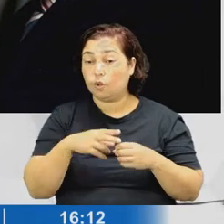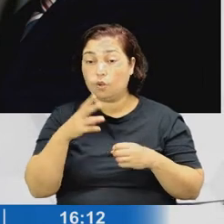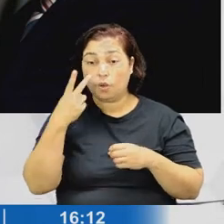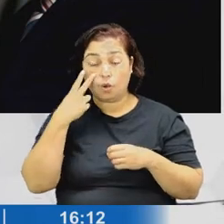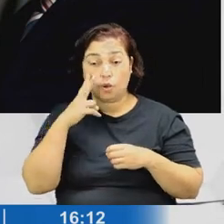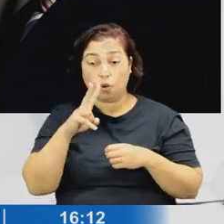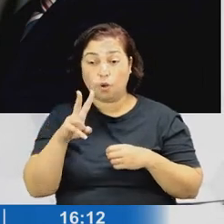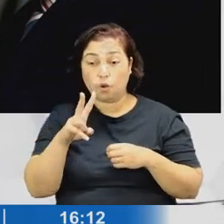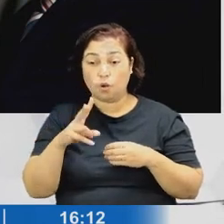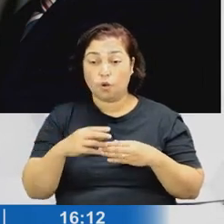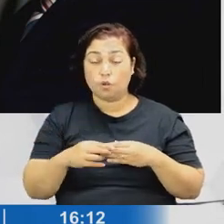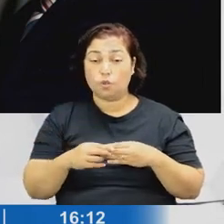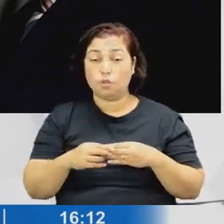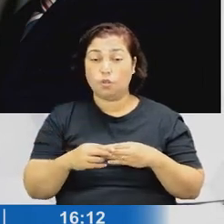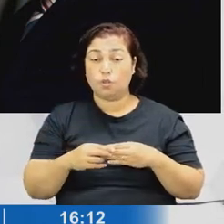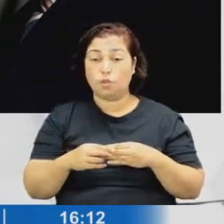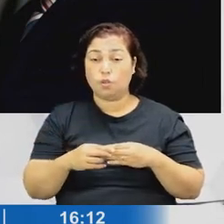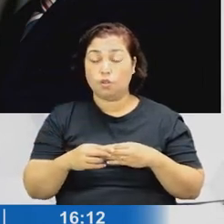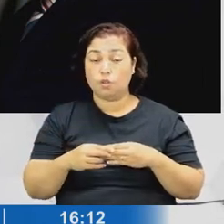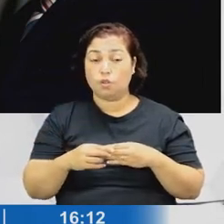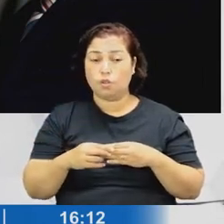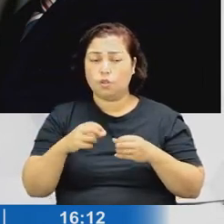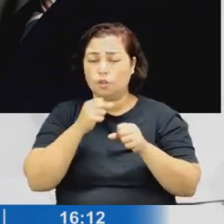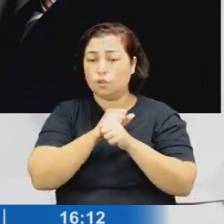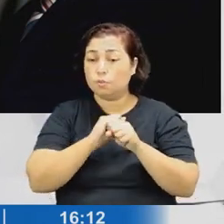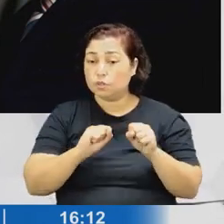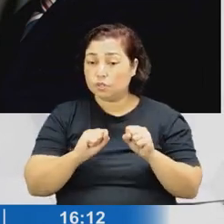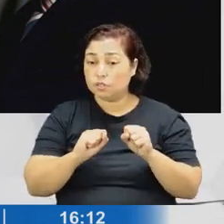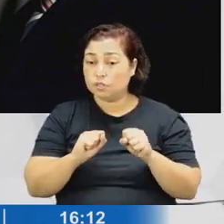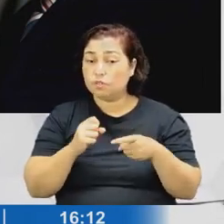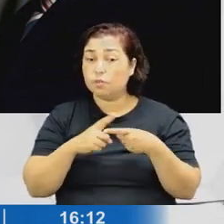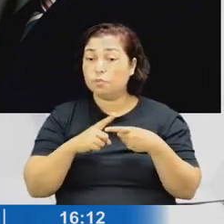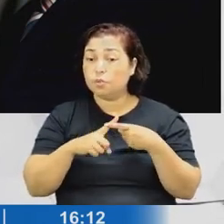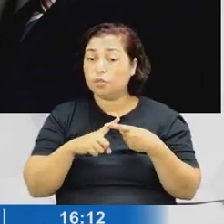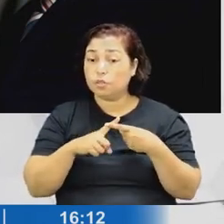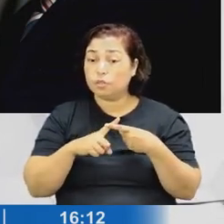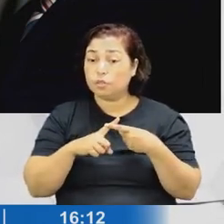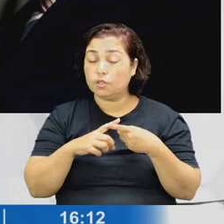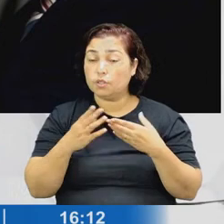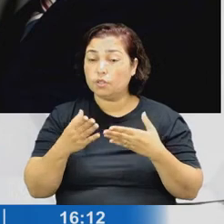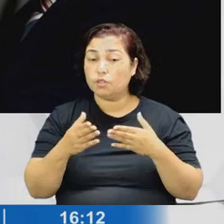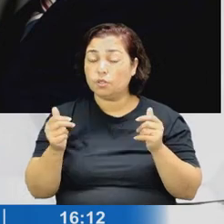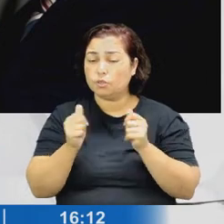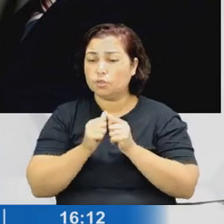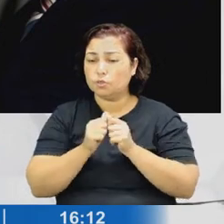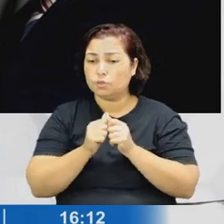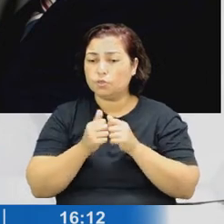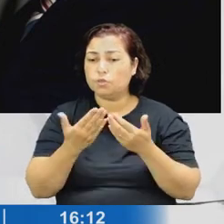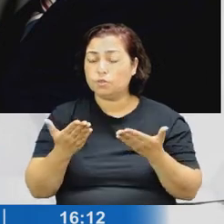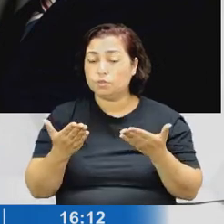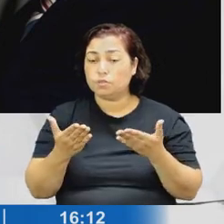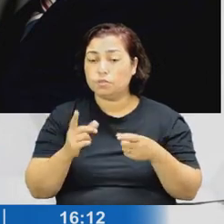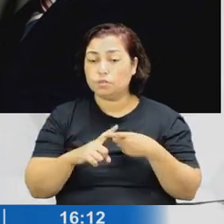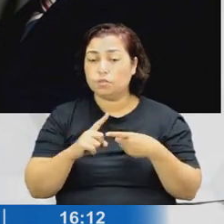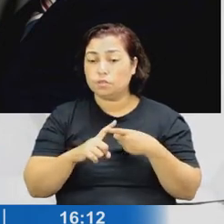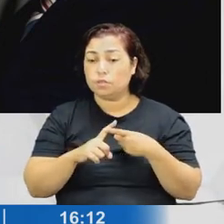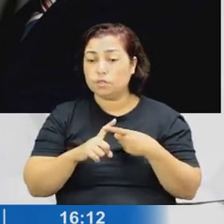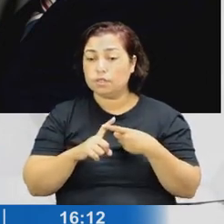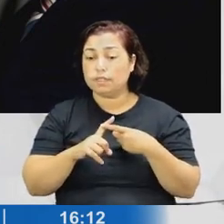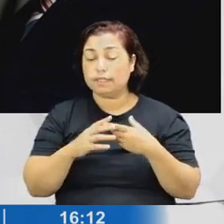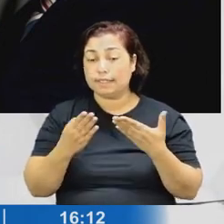Tecnicamente essa é uma aproximação impossível Por que Ah mas eles se juntaram por um mal maior é o que a esquerda